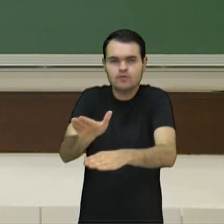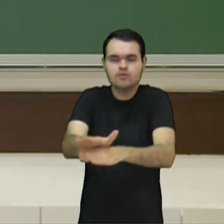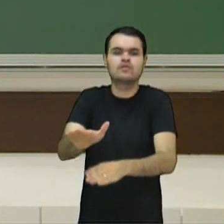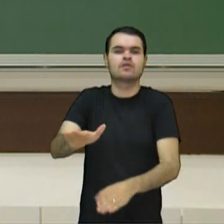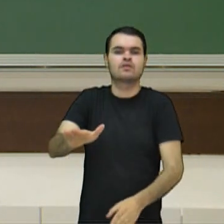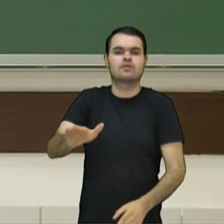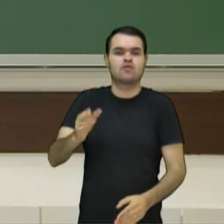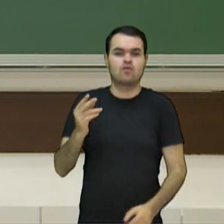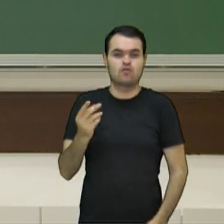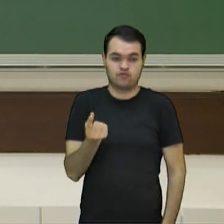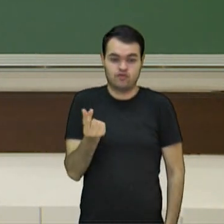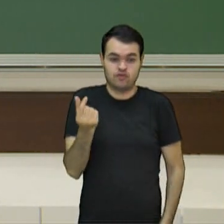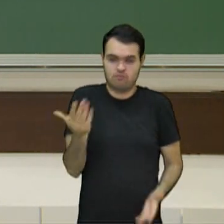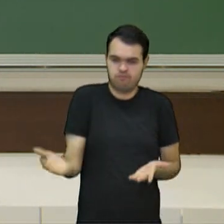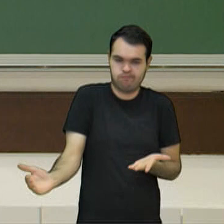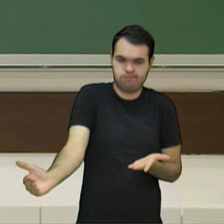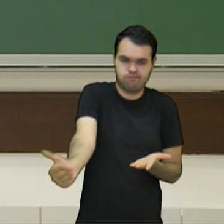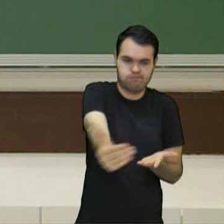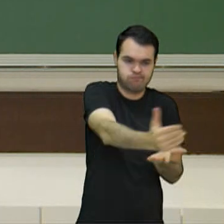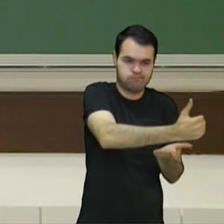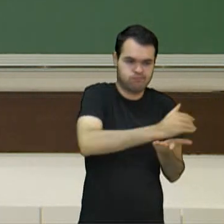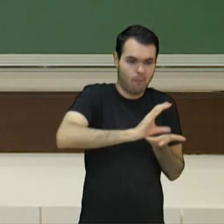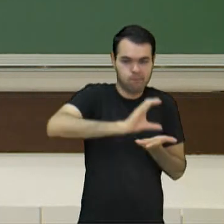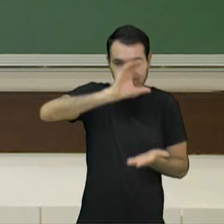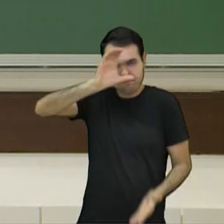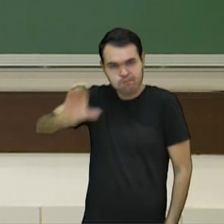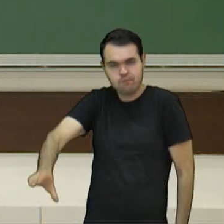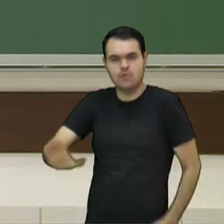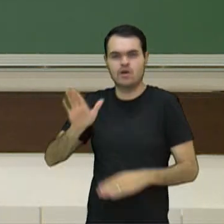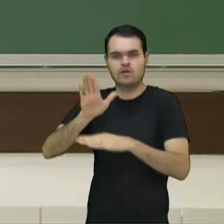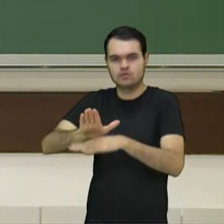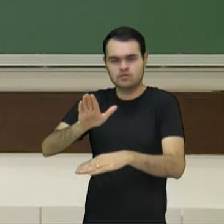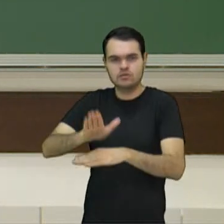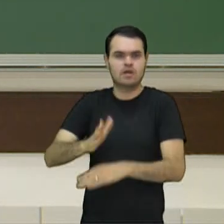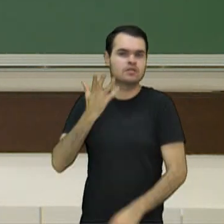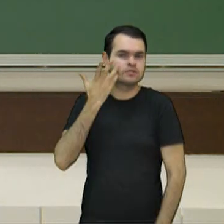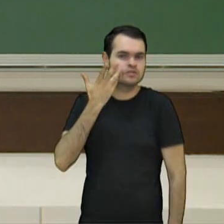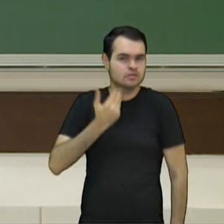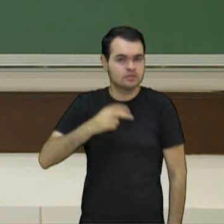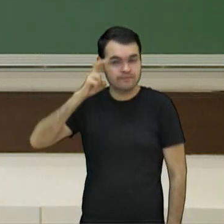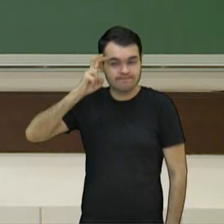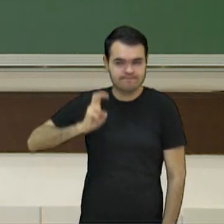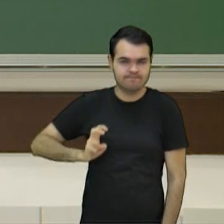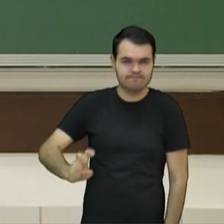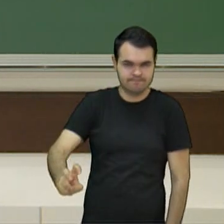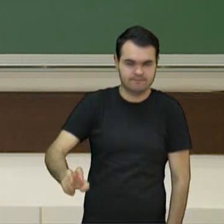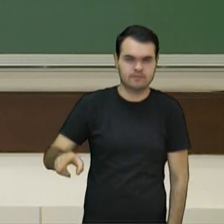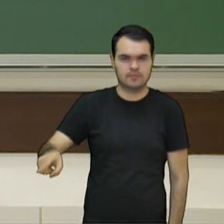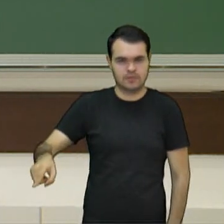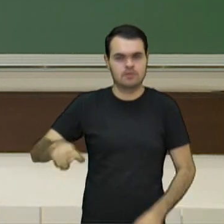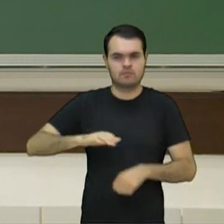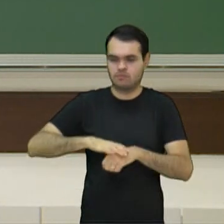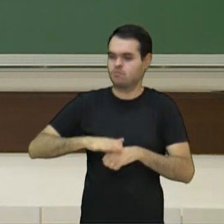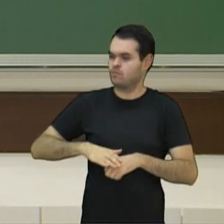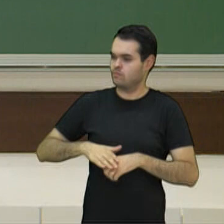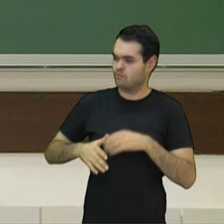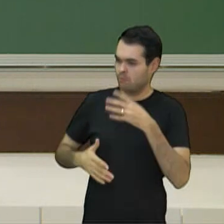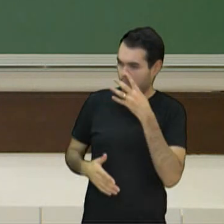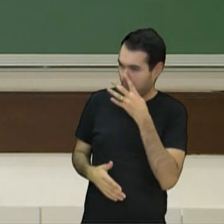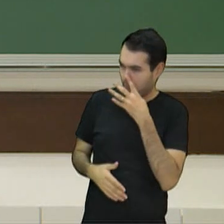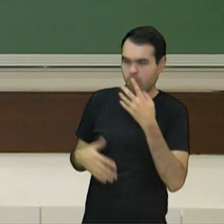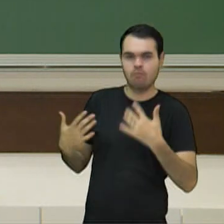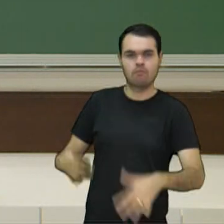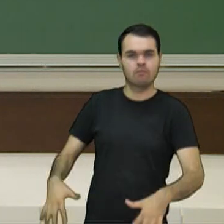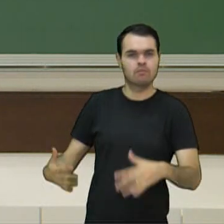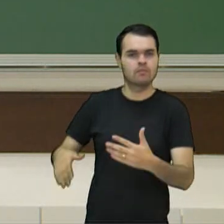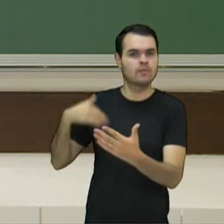o valor arrecadado foi para ajudar as crianças com deficiência mental, foi assim o que considera ele, e ainda